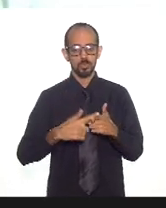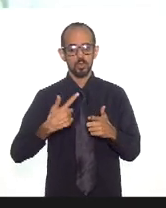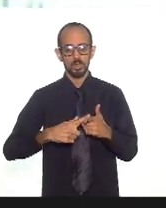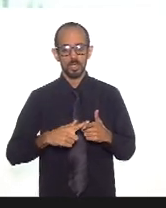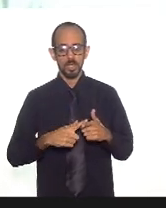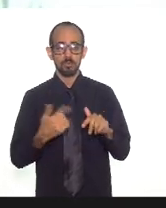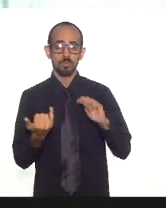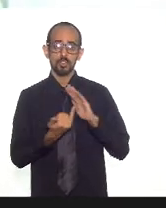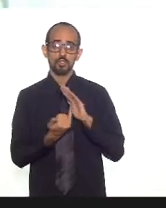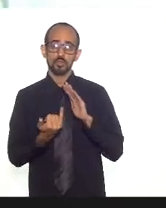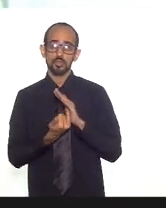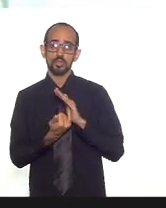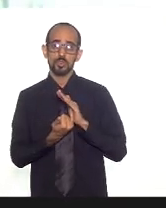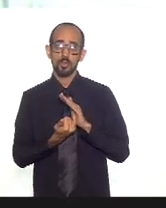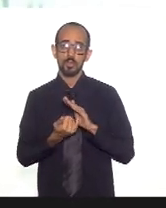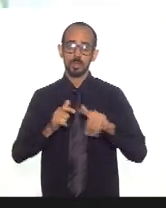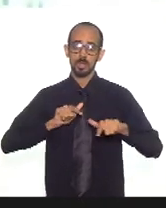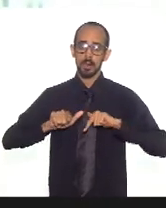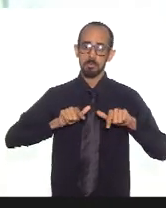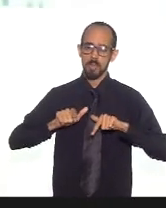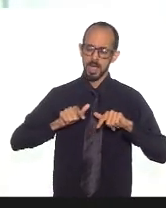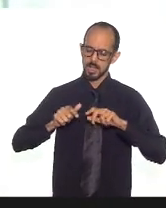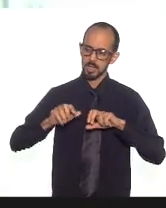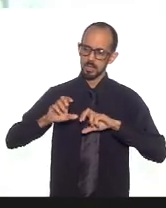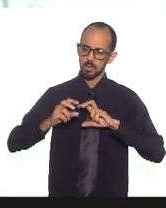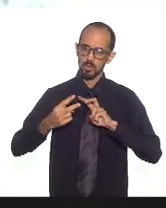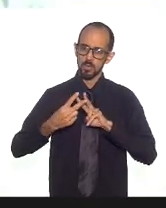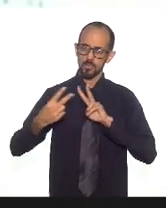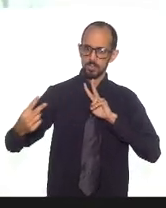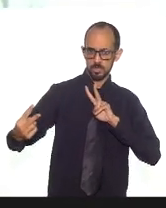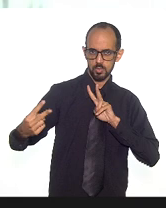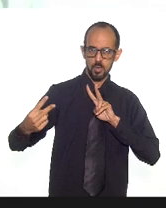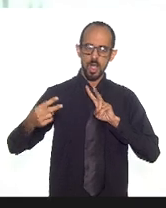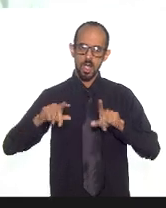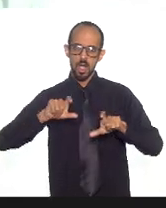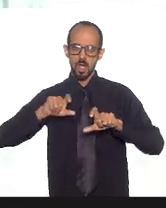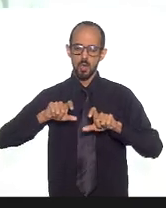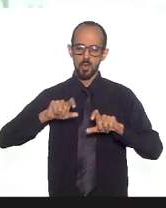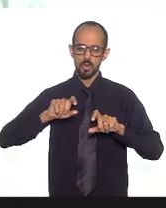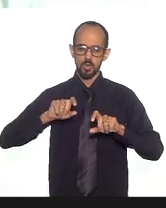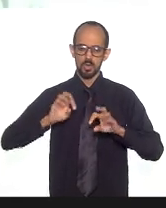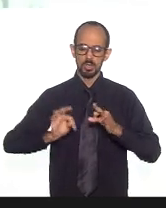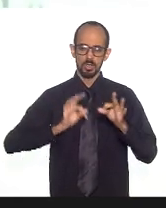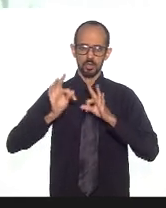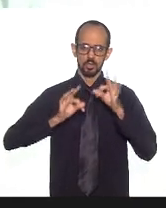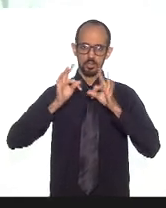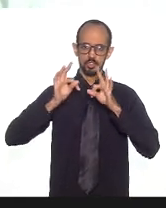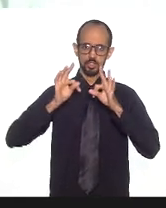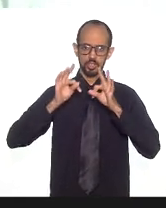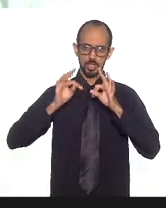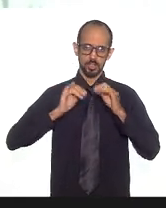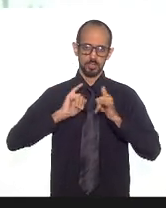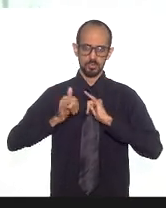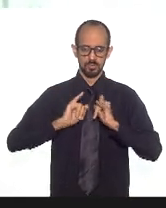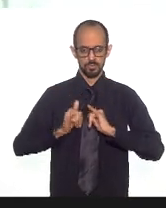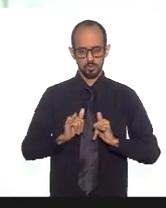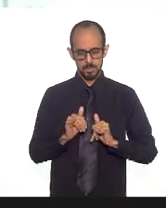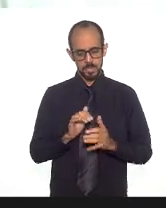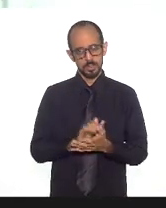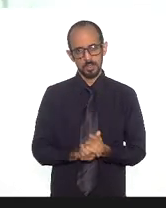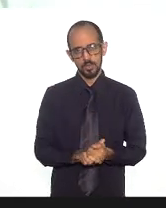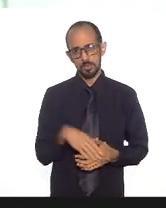com as tecnologias digitais, né, da interface das tecnologias digitais com a educação e com a divulgação científica. É muito